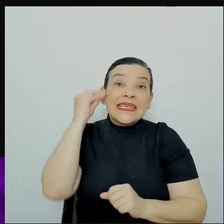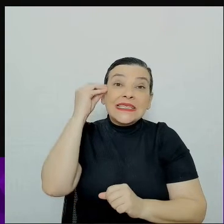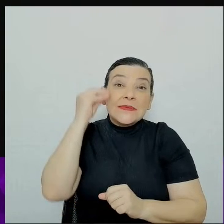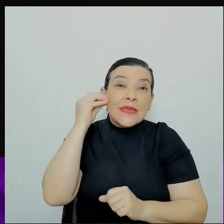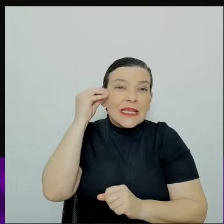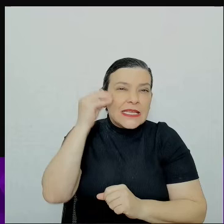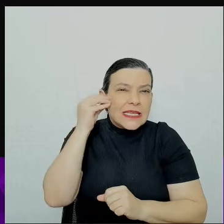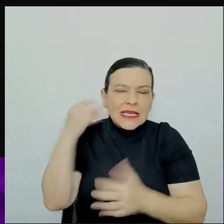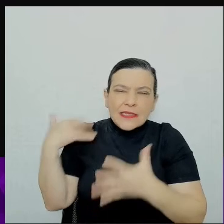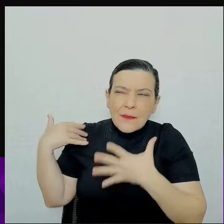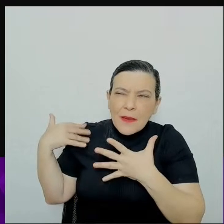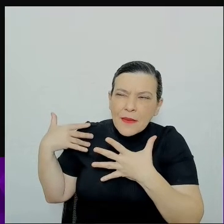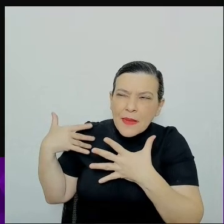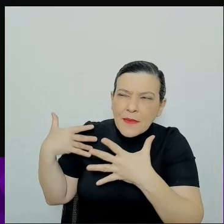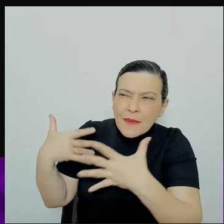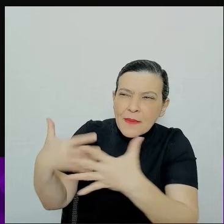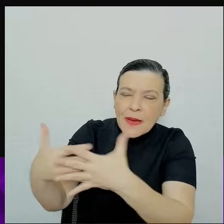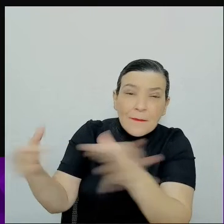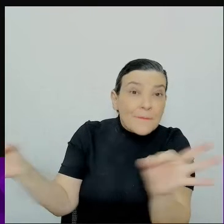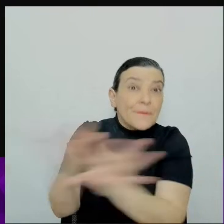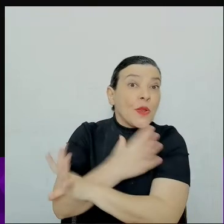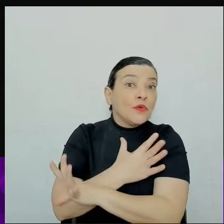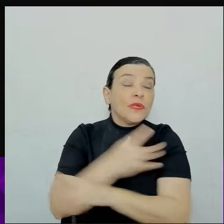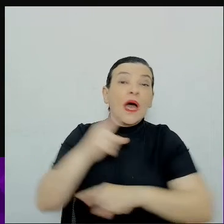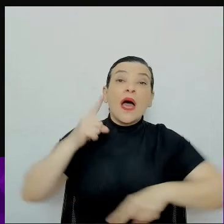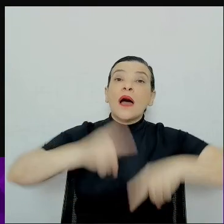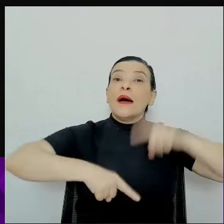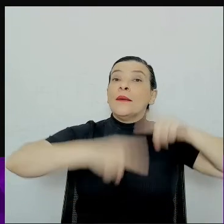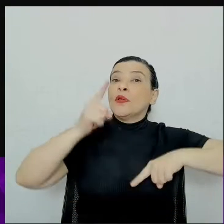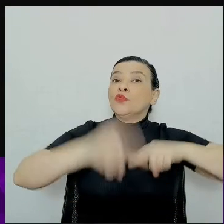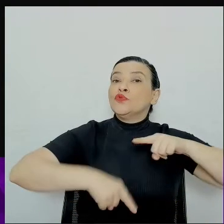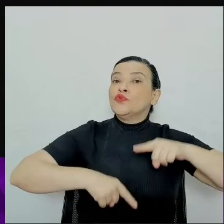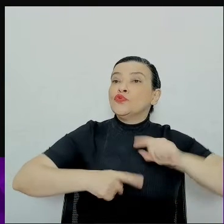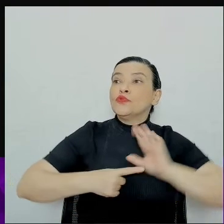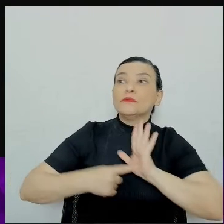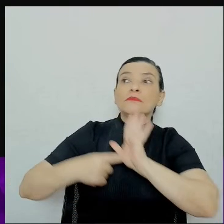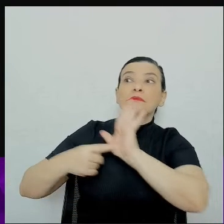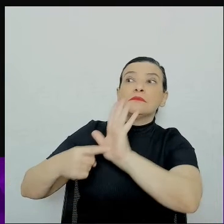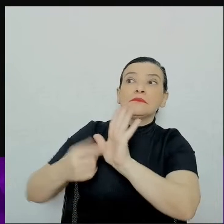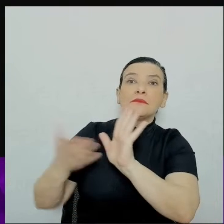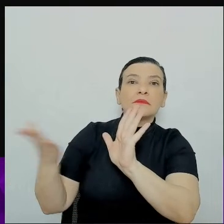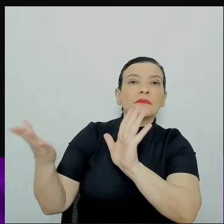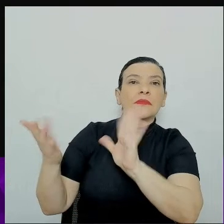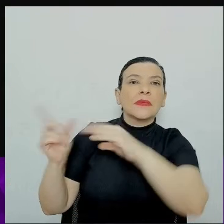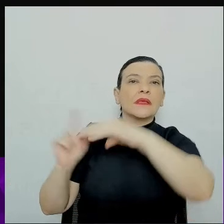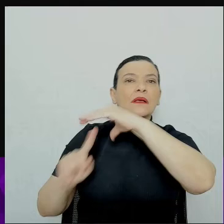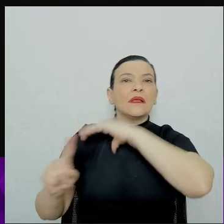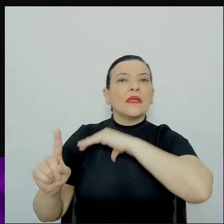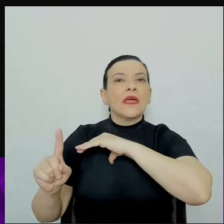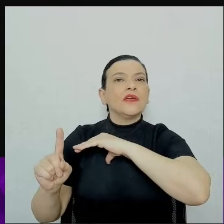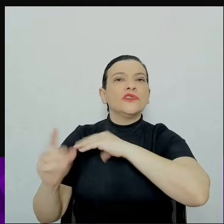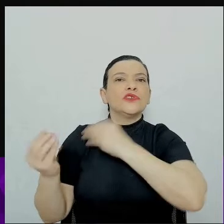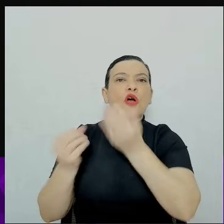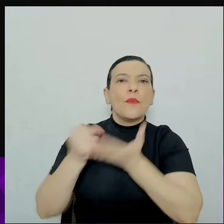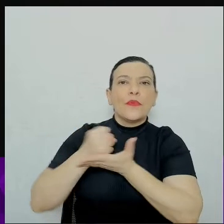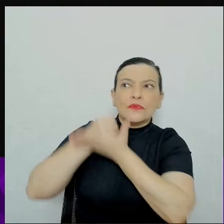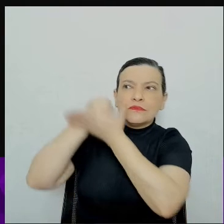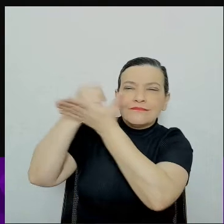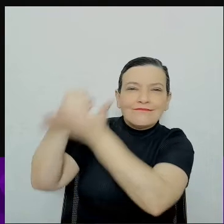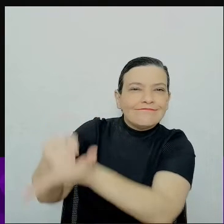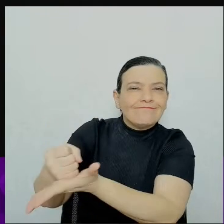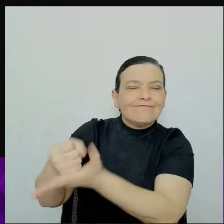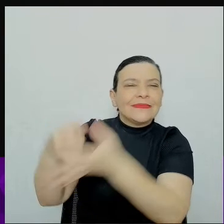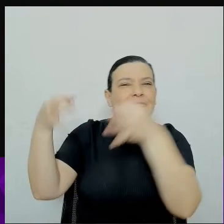seja, a gente está oferecendo um produto, como que a gente consegue, inclusive, com esse produto, fazer com que a entrega seja boa, fazer com que todos os pontos